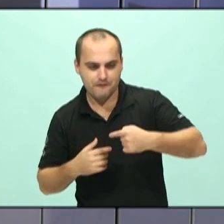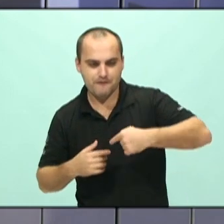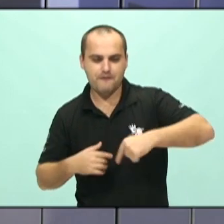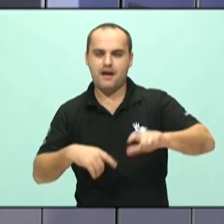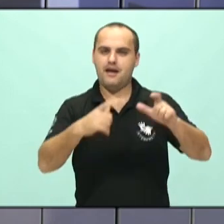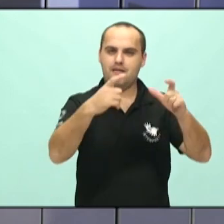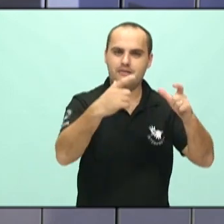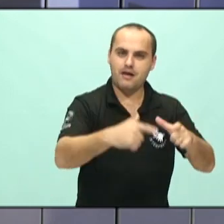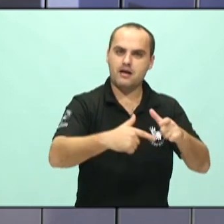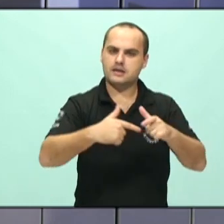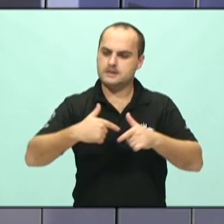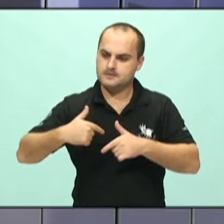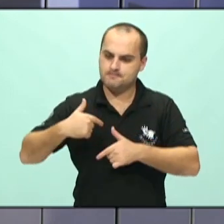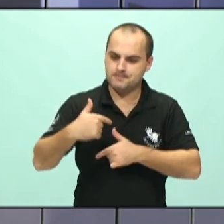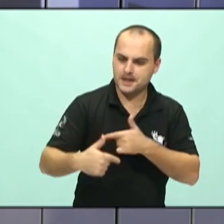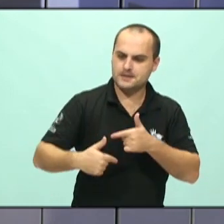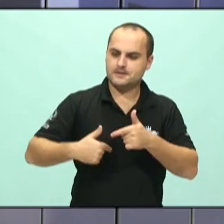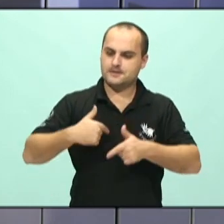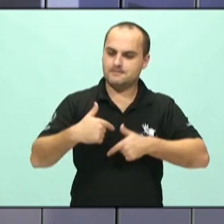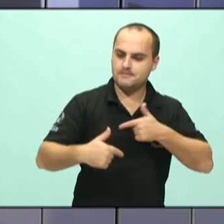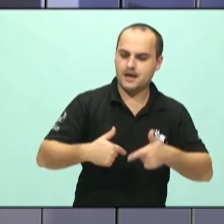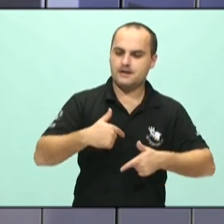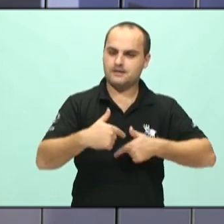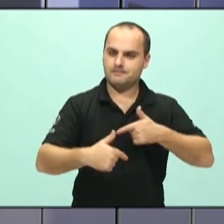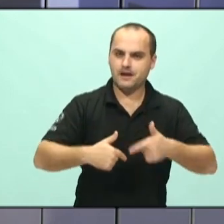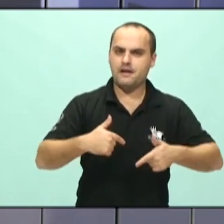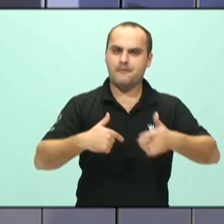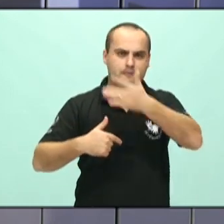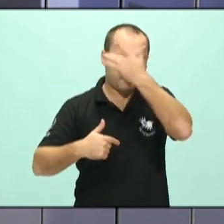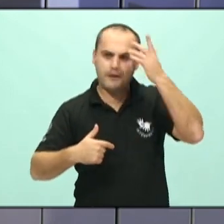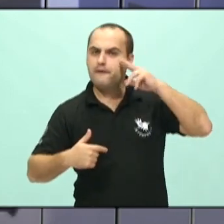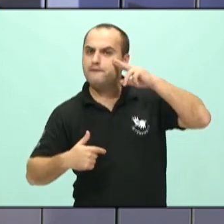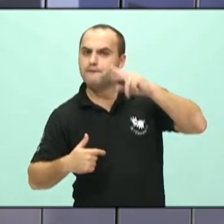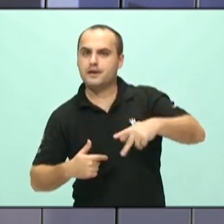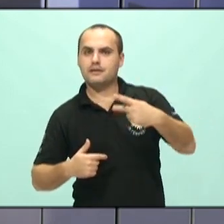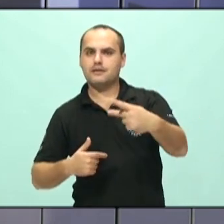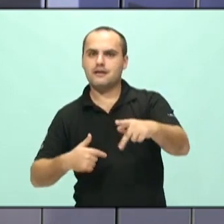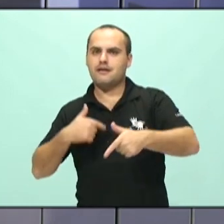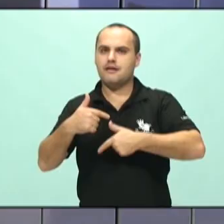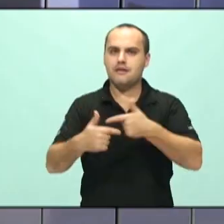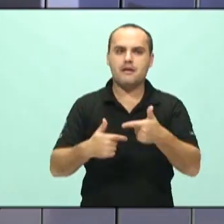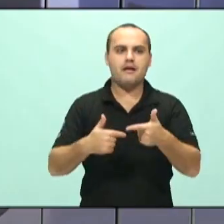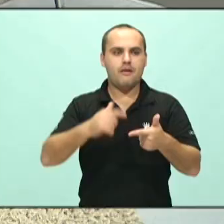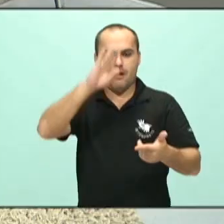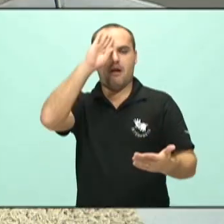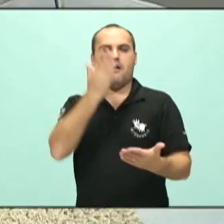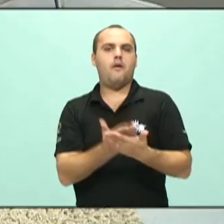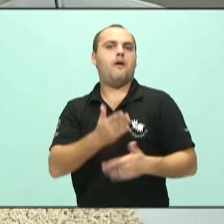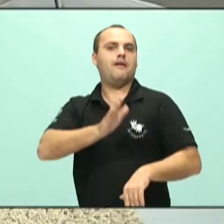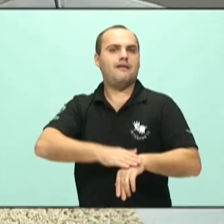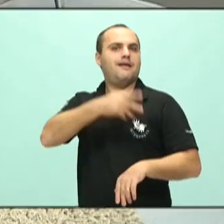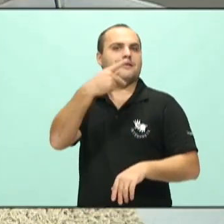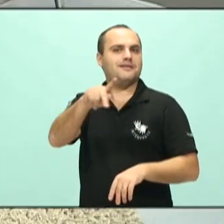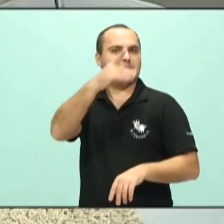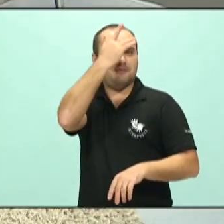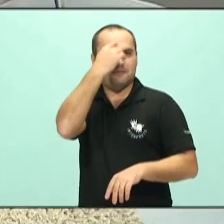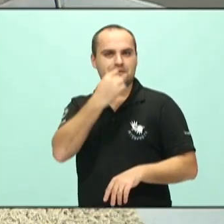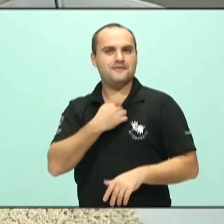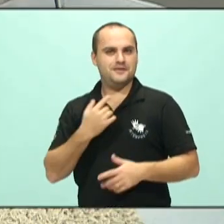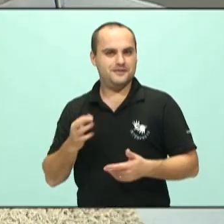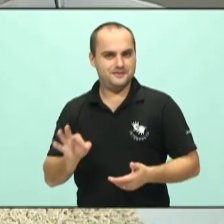mais tu trabalhas, quanto mais as pessoas veem o teu trabalho, mais elas confiam em ti, mais trabalho vem. Na verdade, eu citei